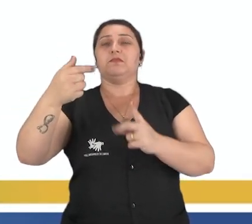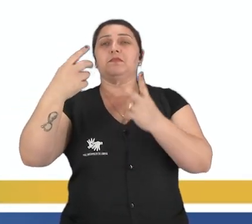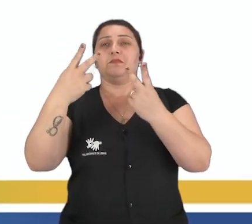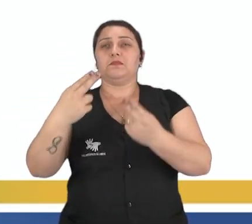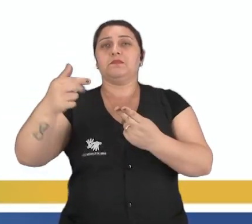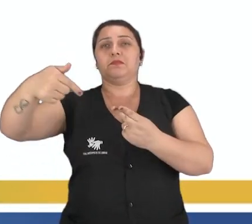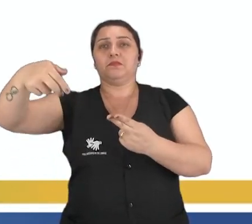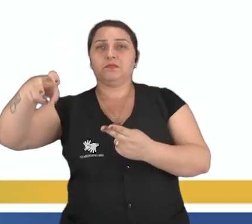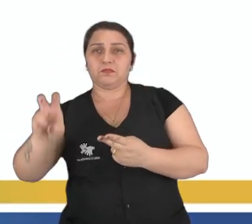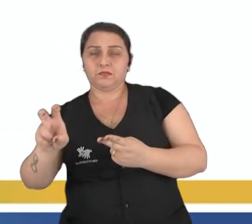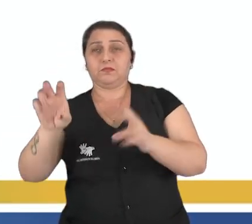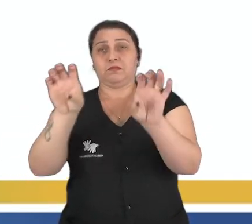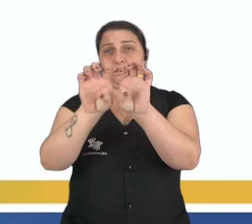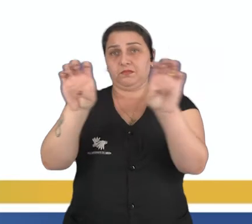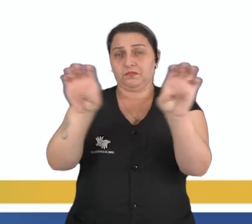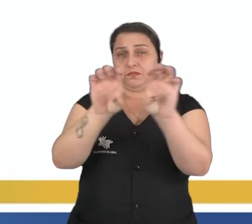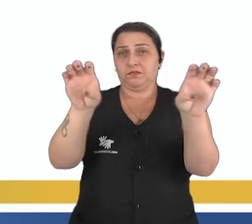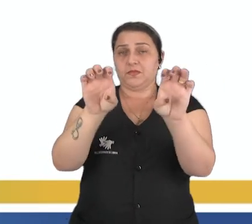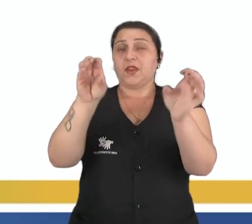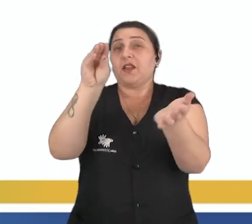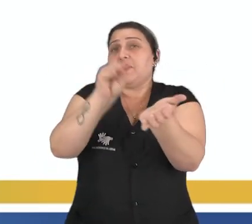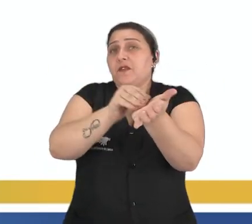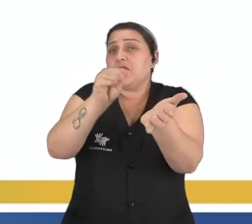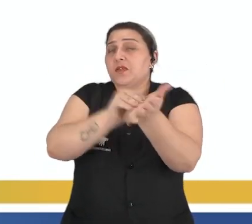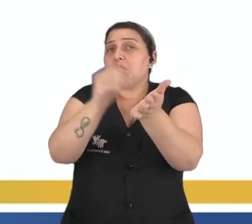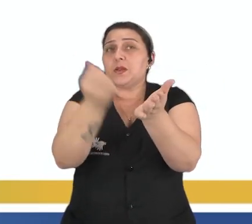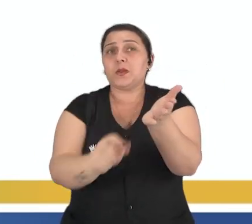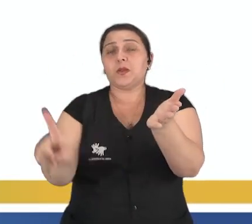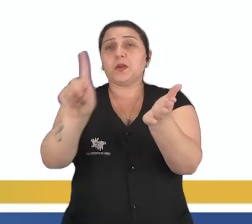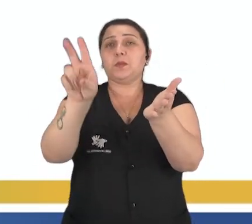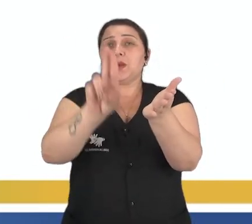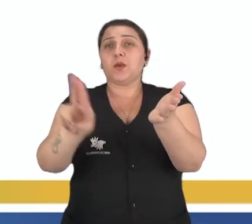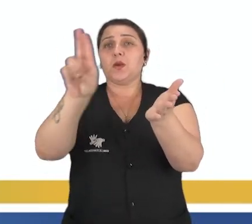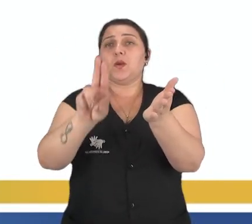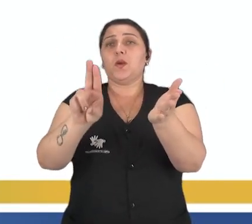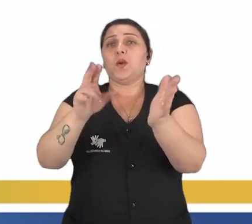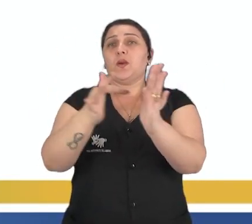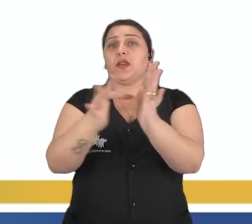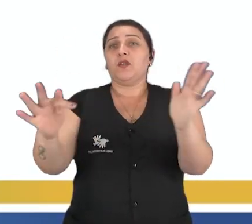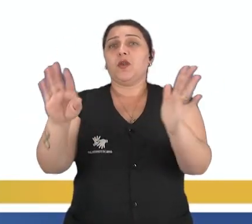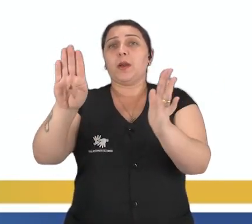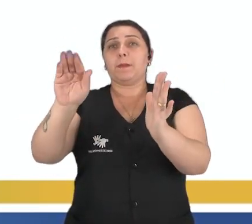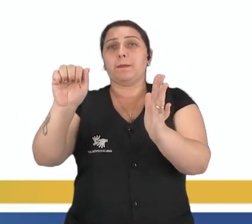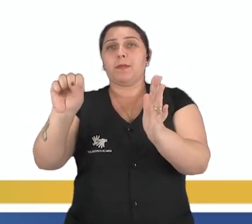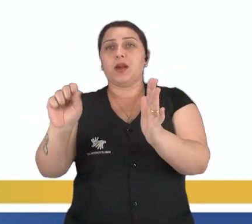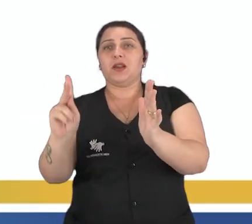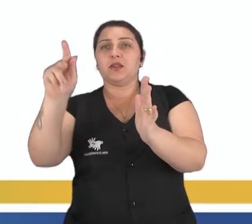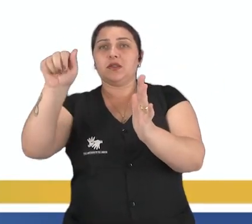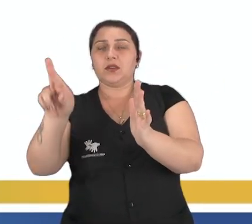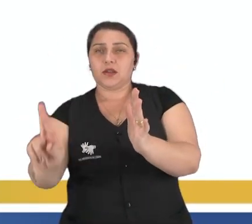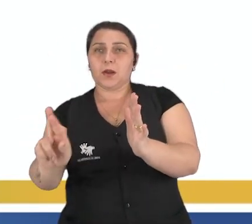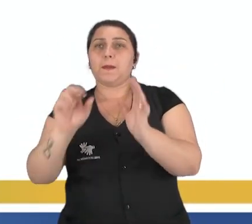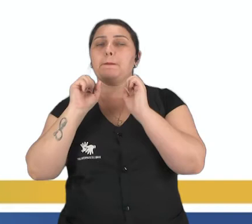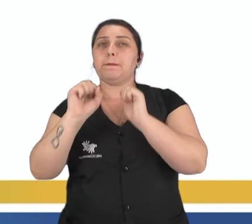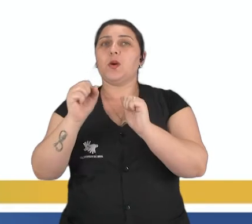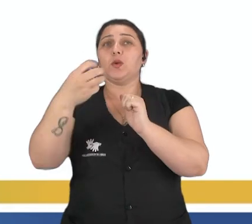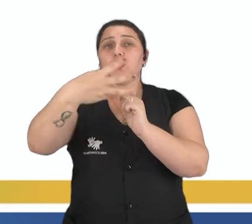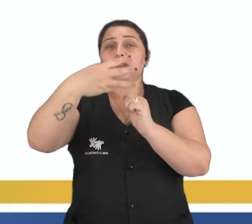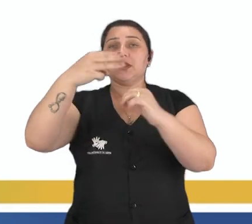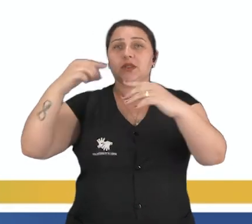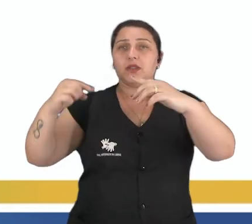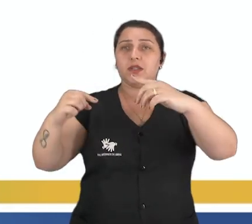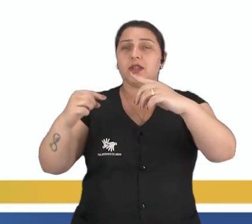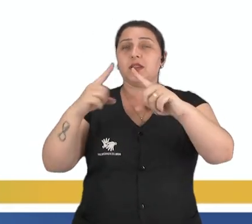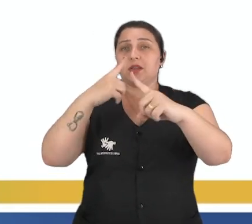75. Essa equação ela é incompleta, eu não preciso usar a fórmula de Bhaskara para solucionar ela. Eu posso passar o 3 dividindo,